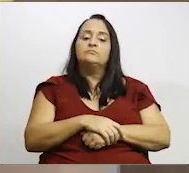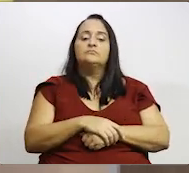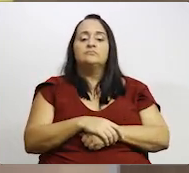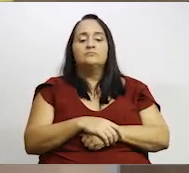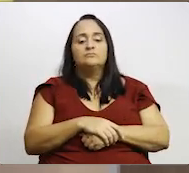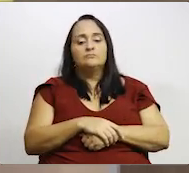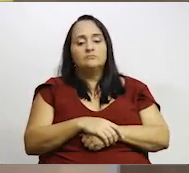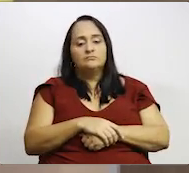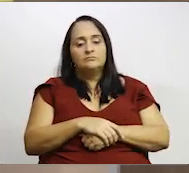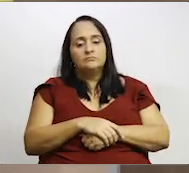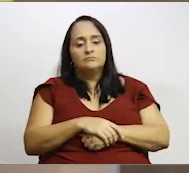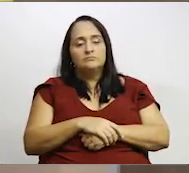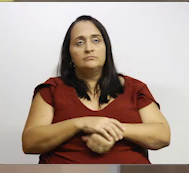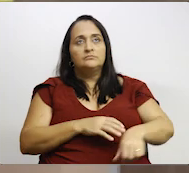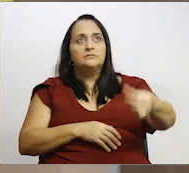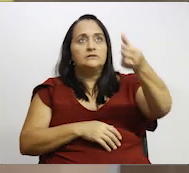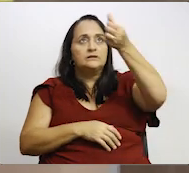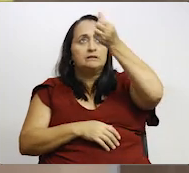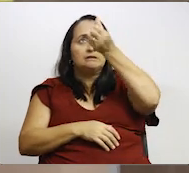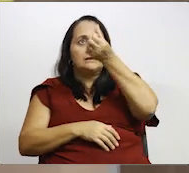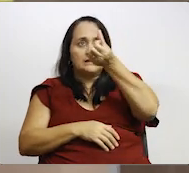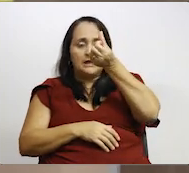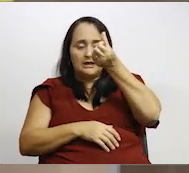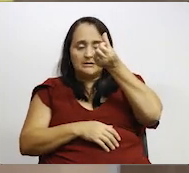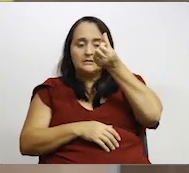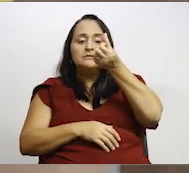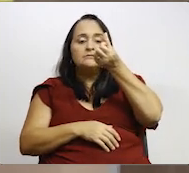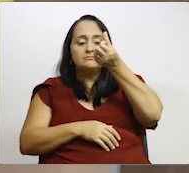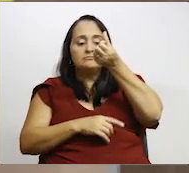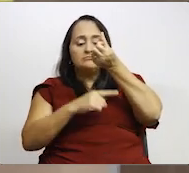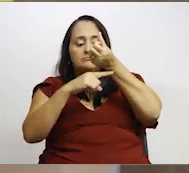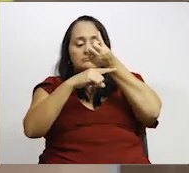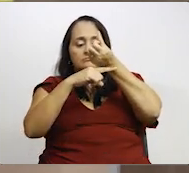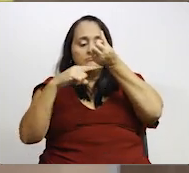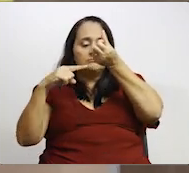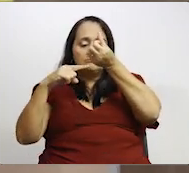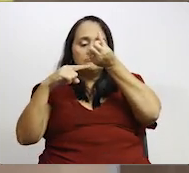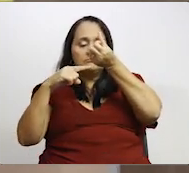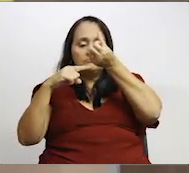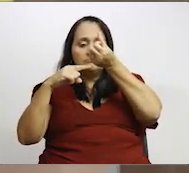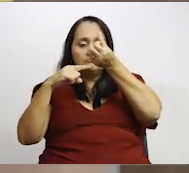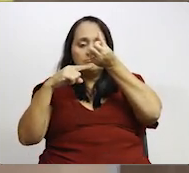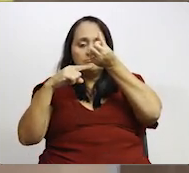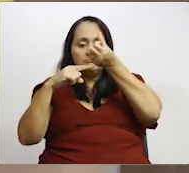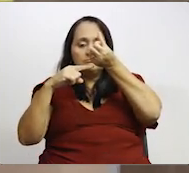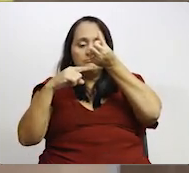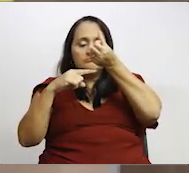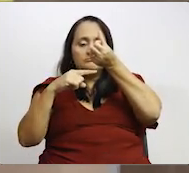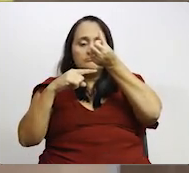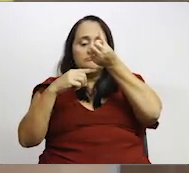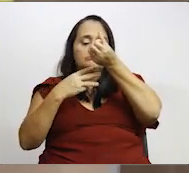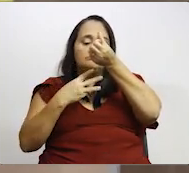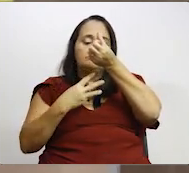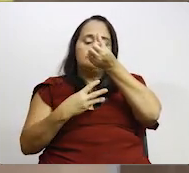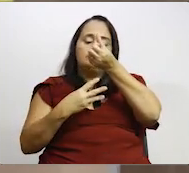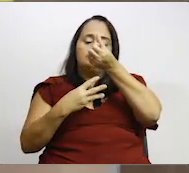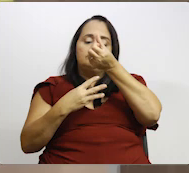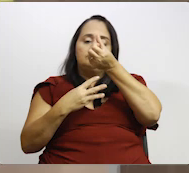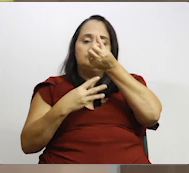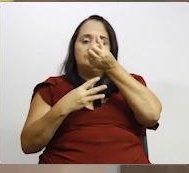vou armar aqui o meu todo, que são 6 chocolates, e vou dividir